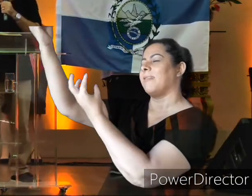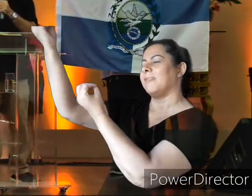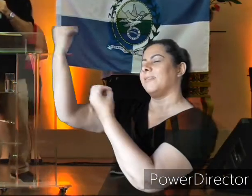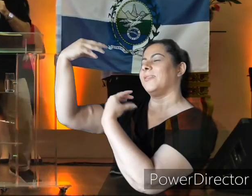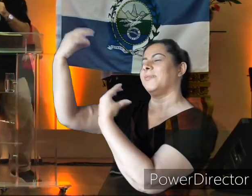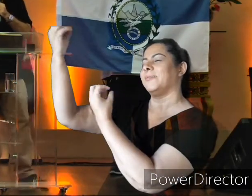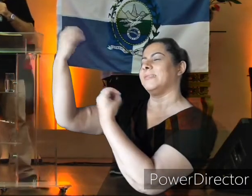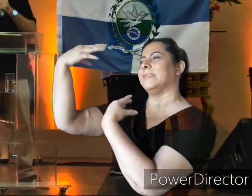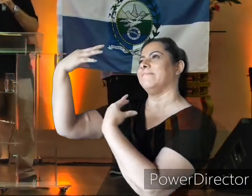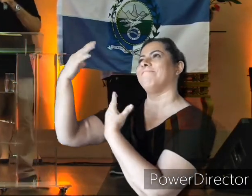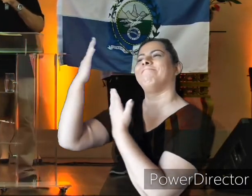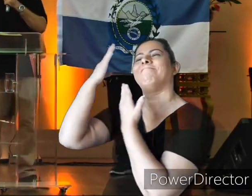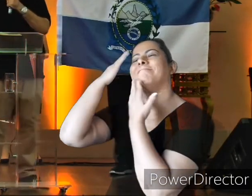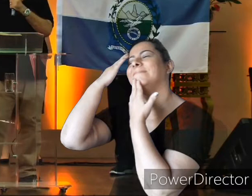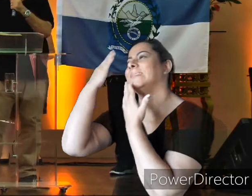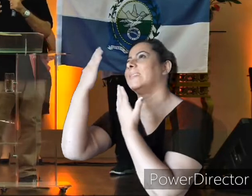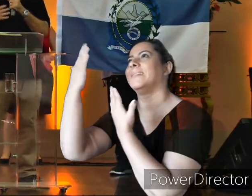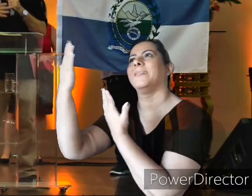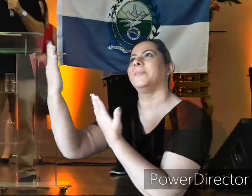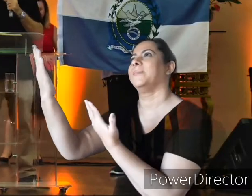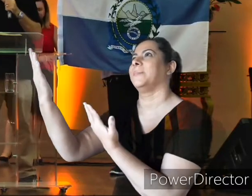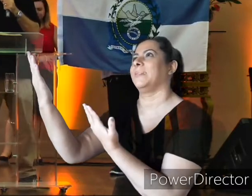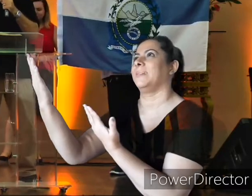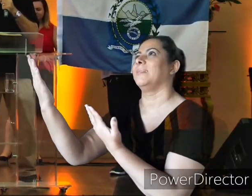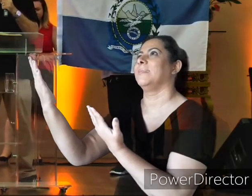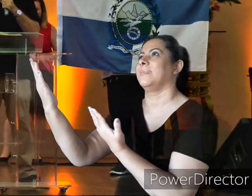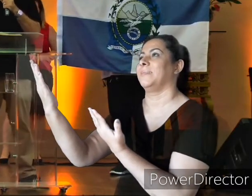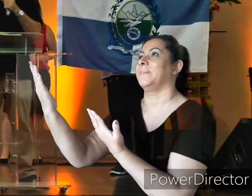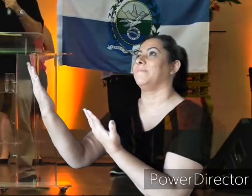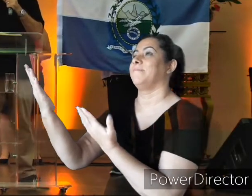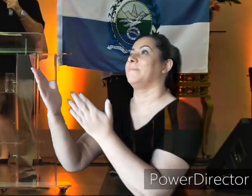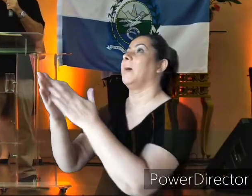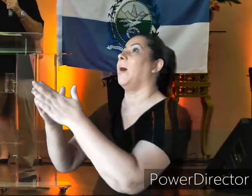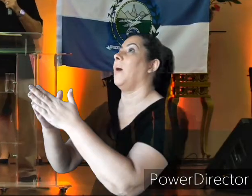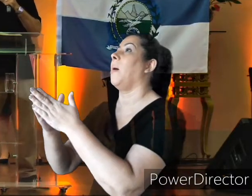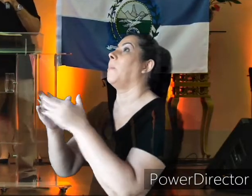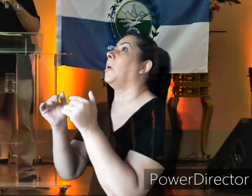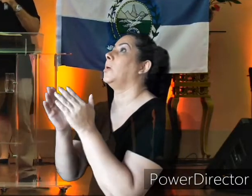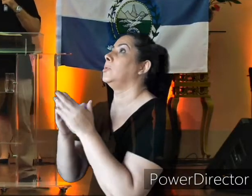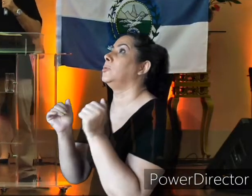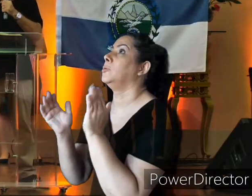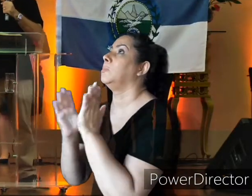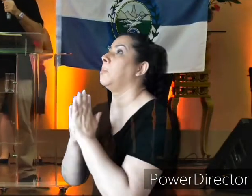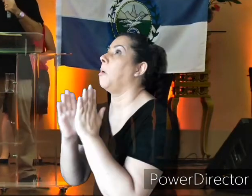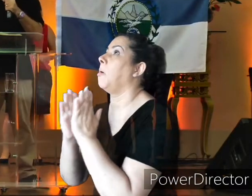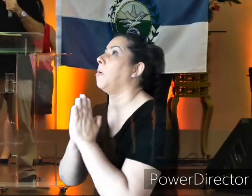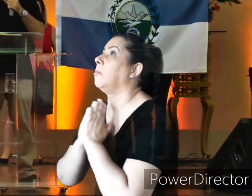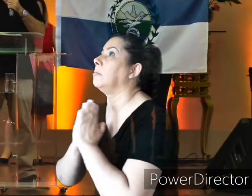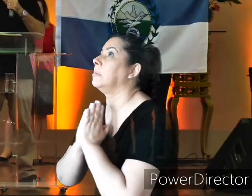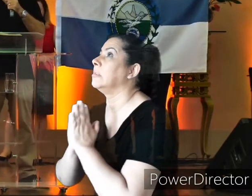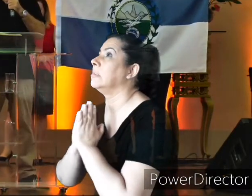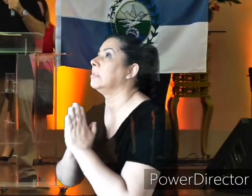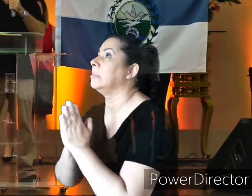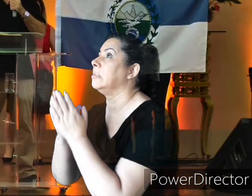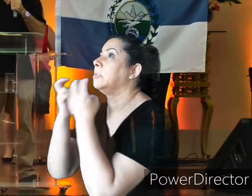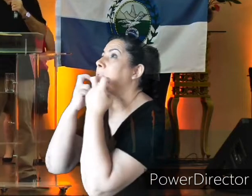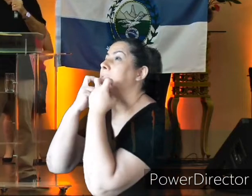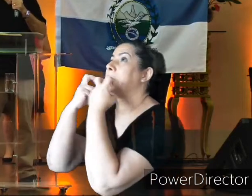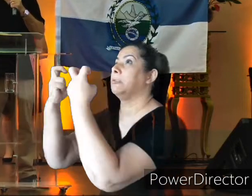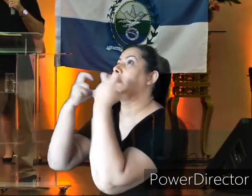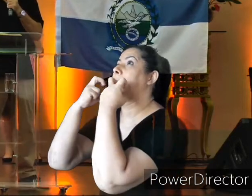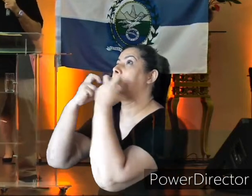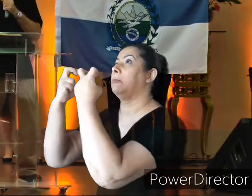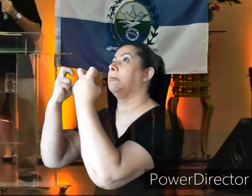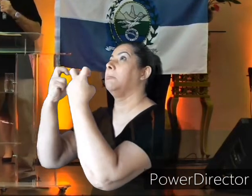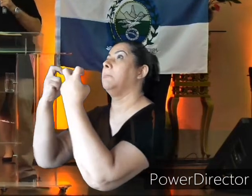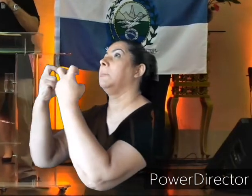nosso estado, Rio de Janeiro, por cada estado da federação desse país. Levantamos, Senhor, um clamor por